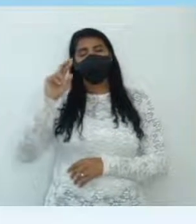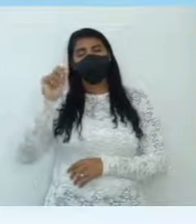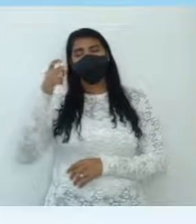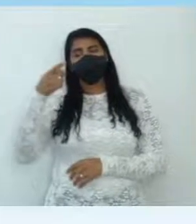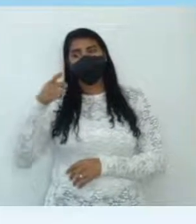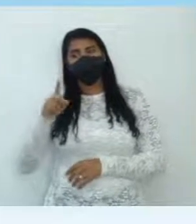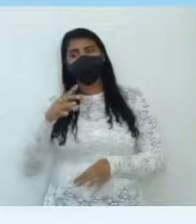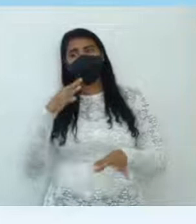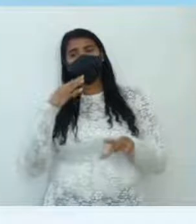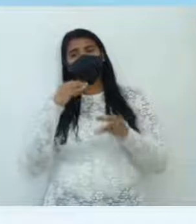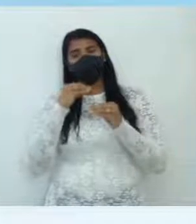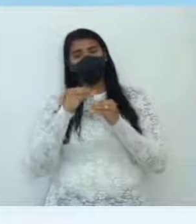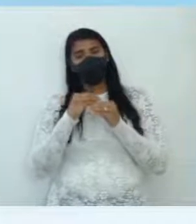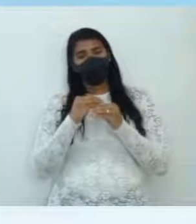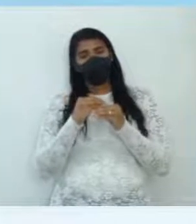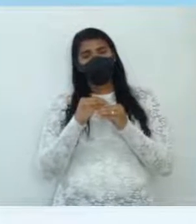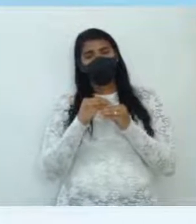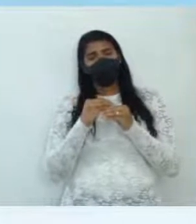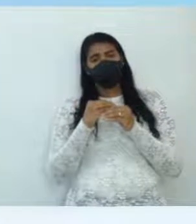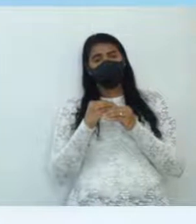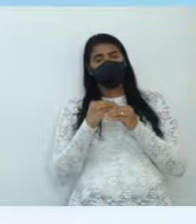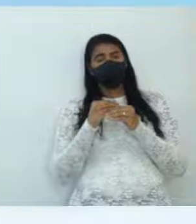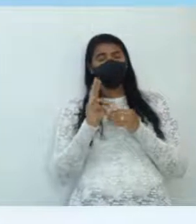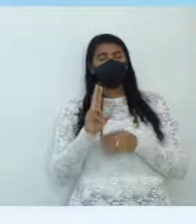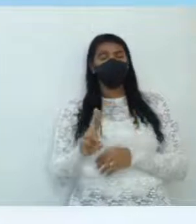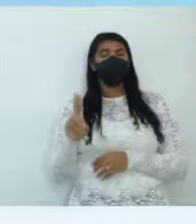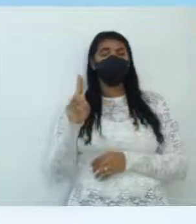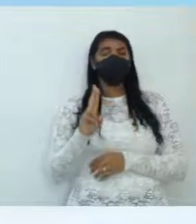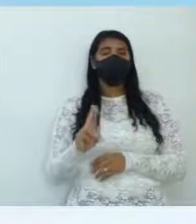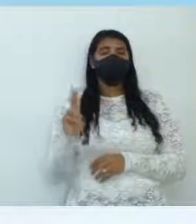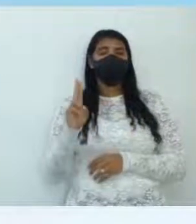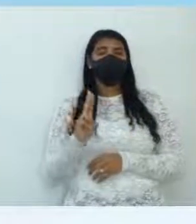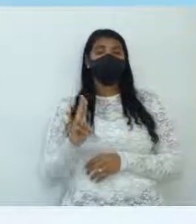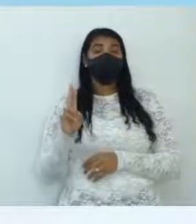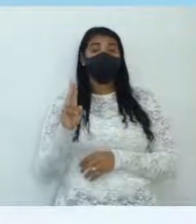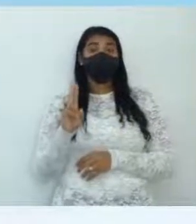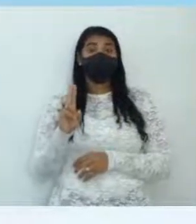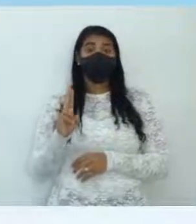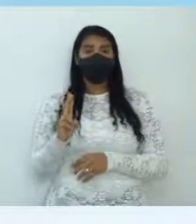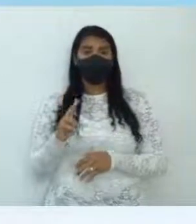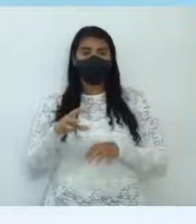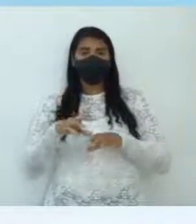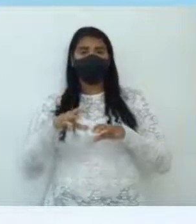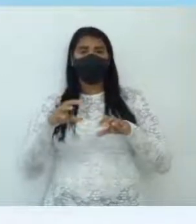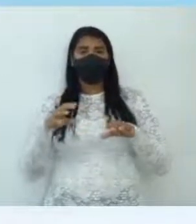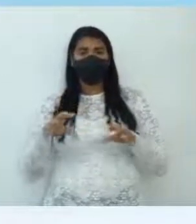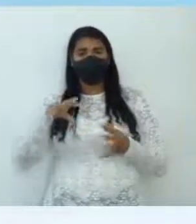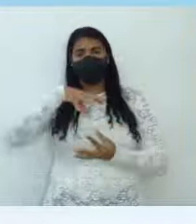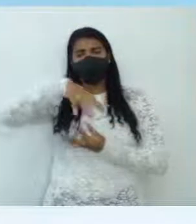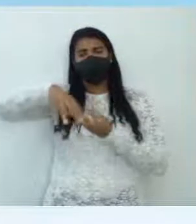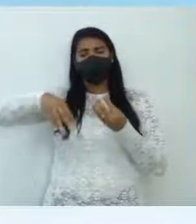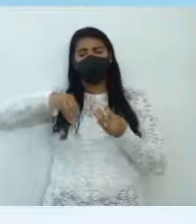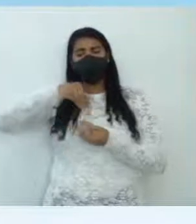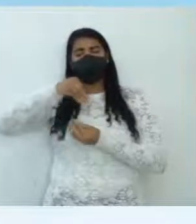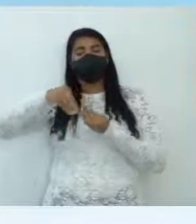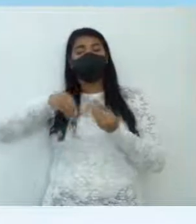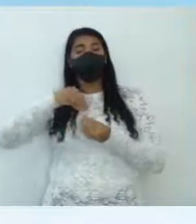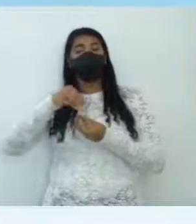esses compostos, eles são utilizados para a separação de misturas,